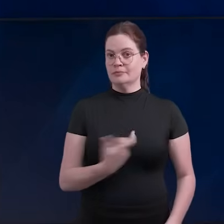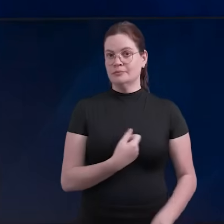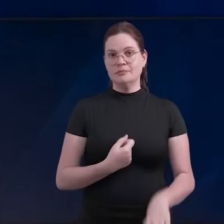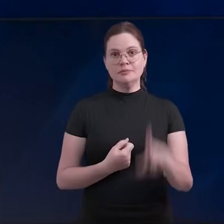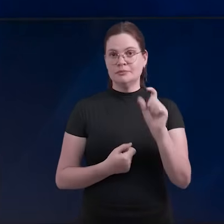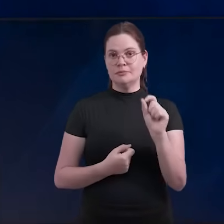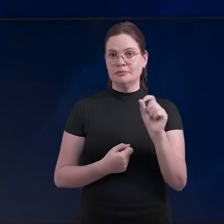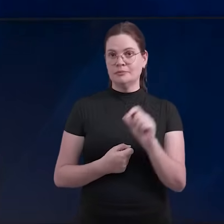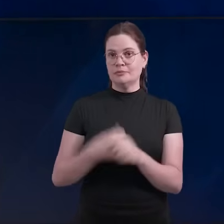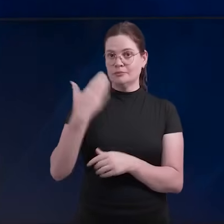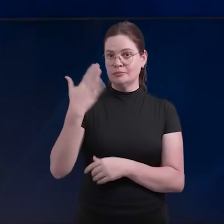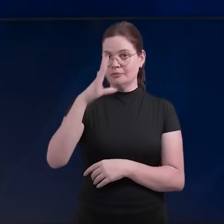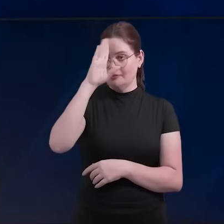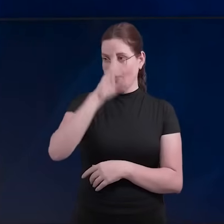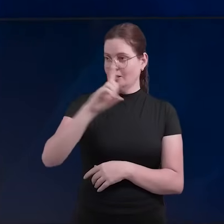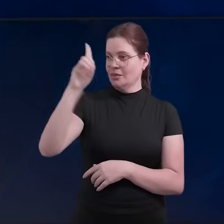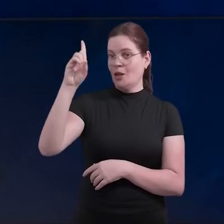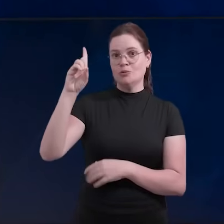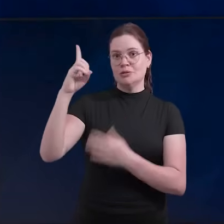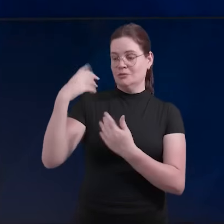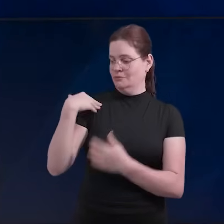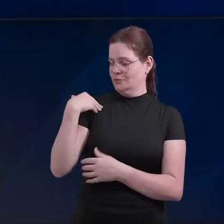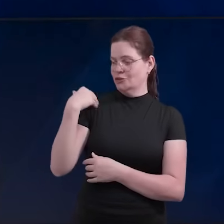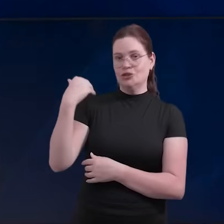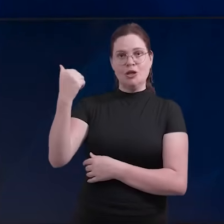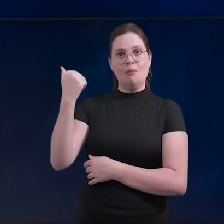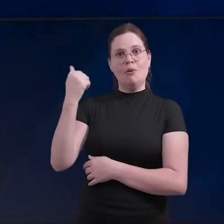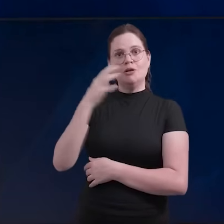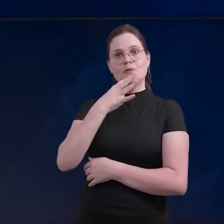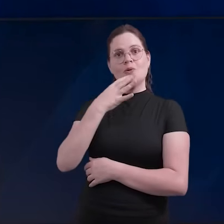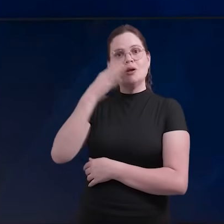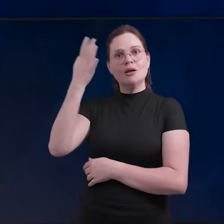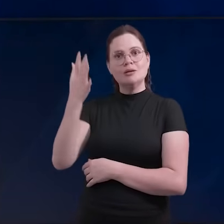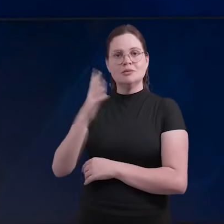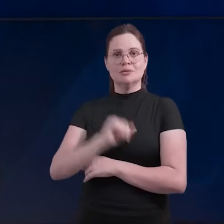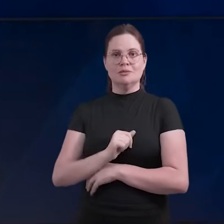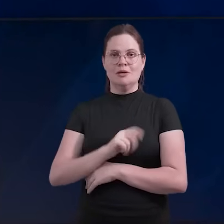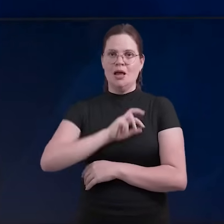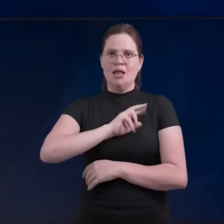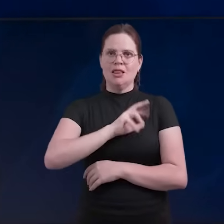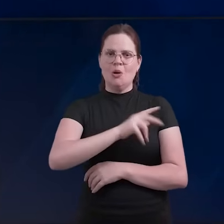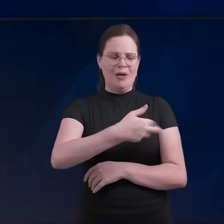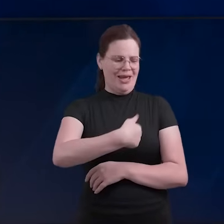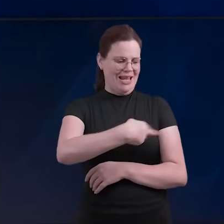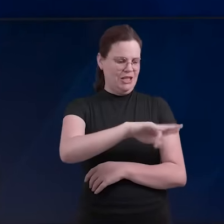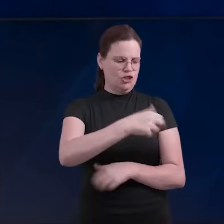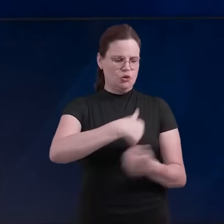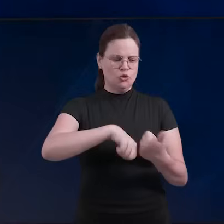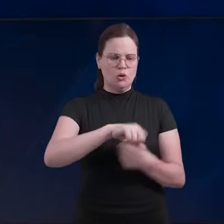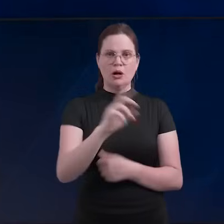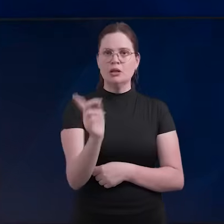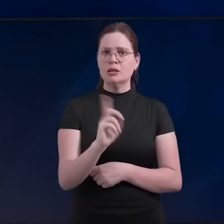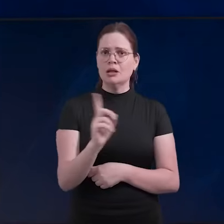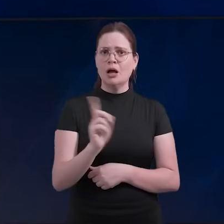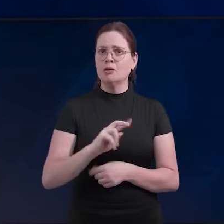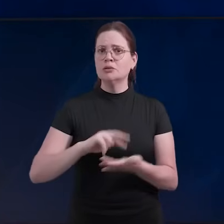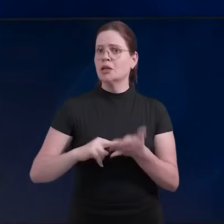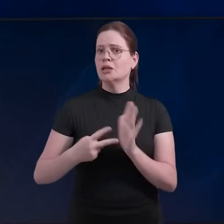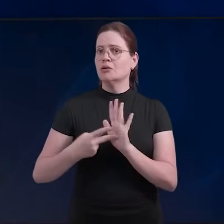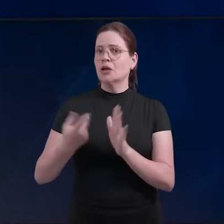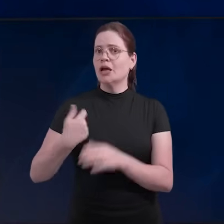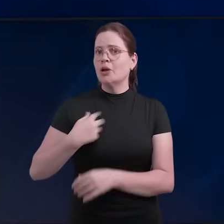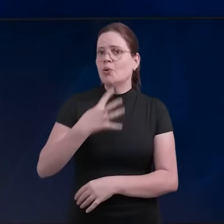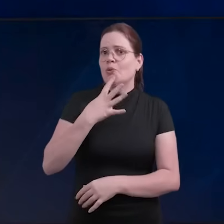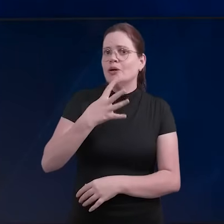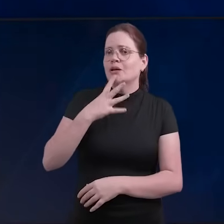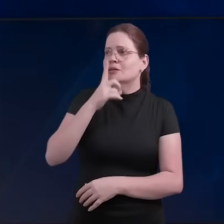salvação? Salvação é um encontro com Deus, salvação é um chamado. Não é uma mudança de religião, salvação é um encontro que você